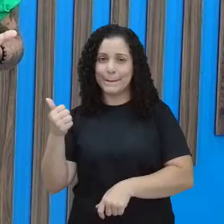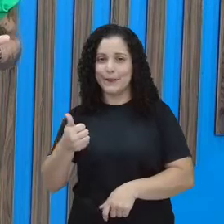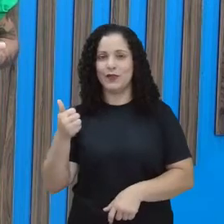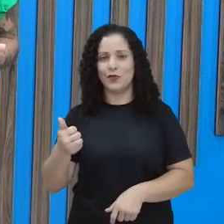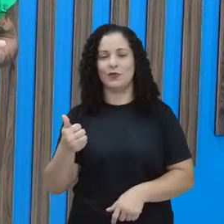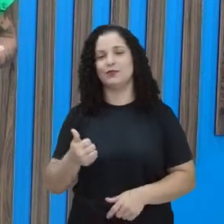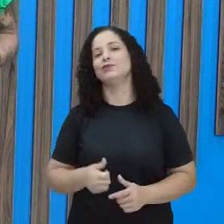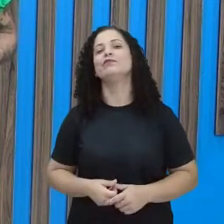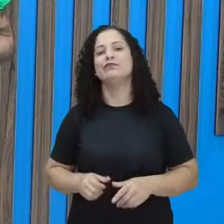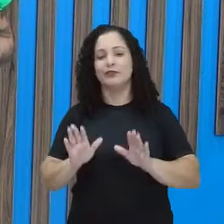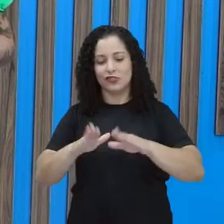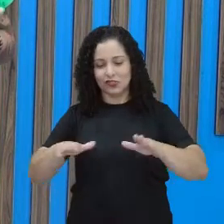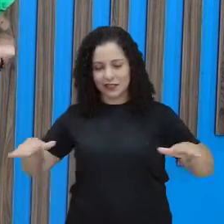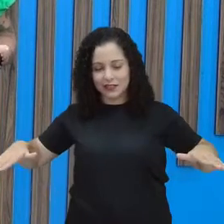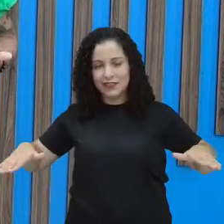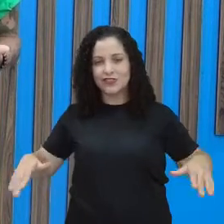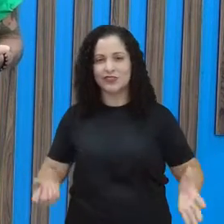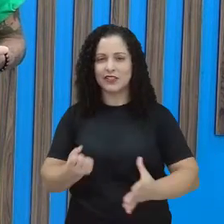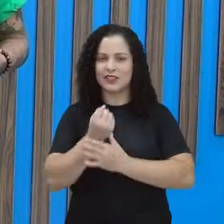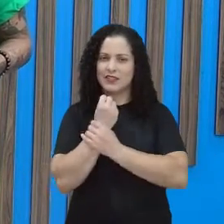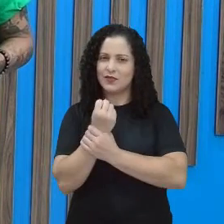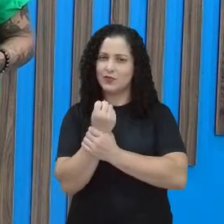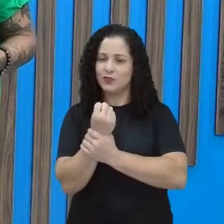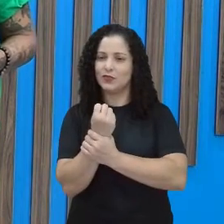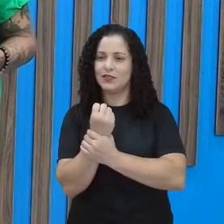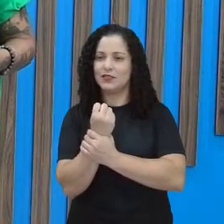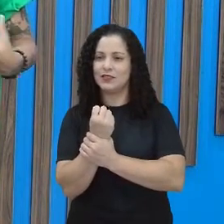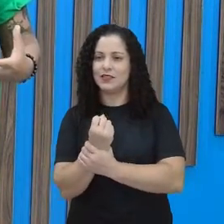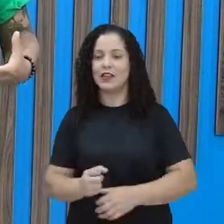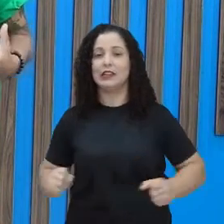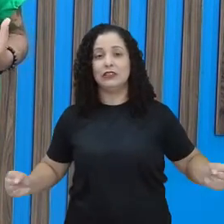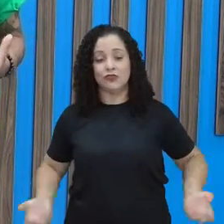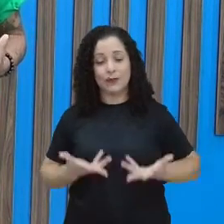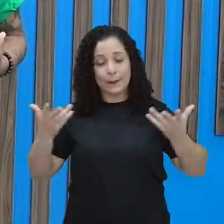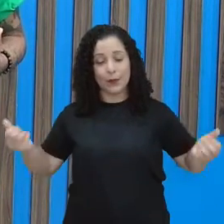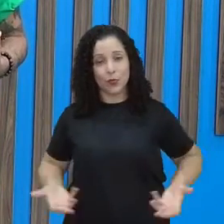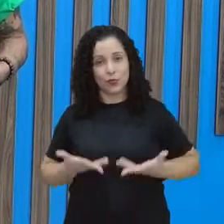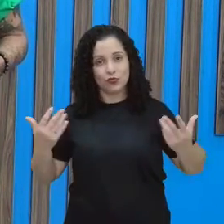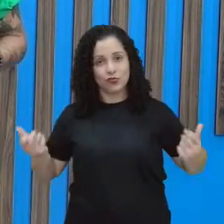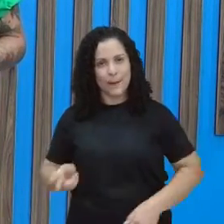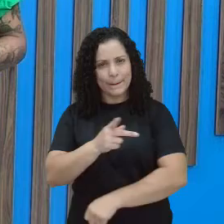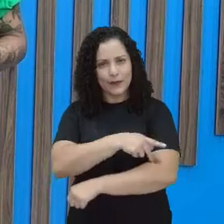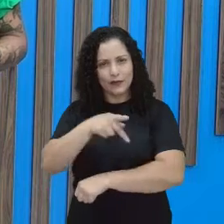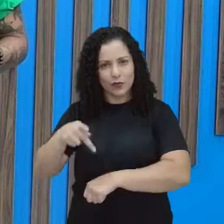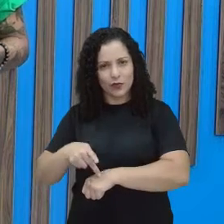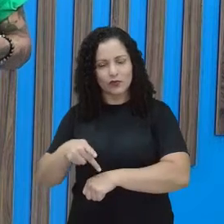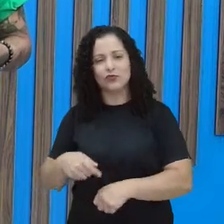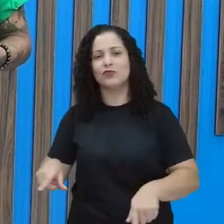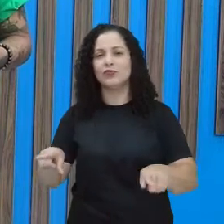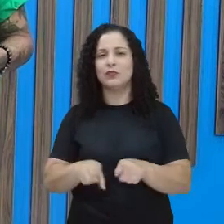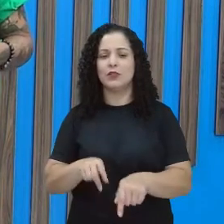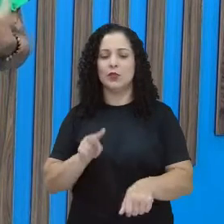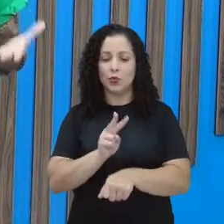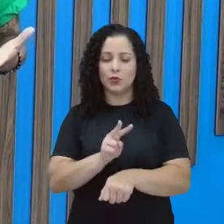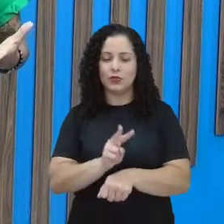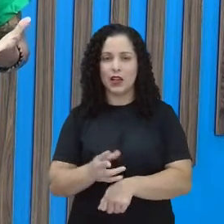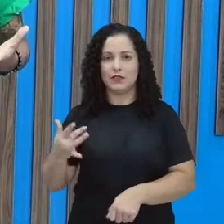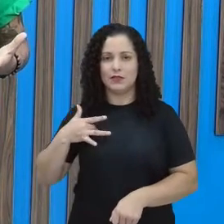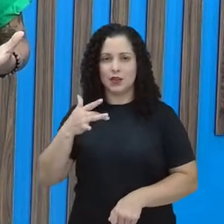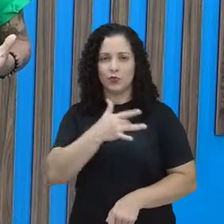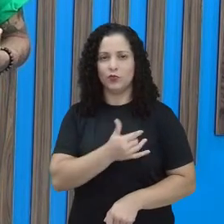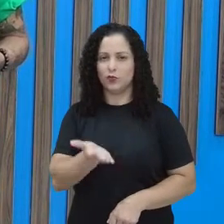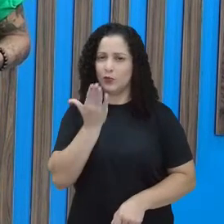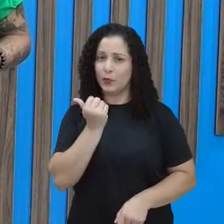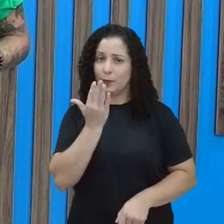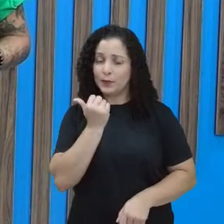nossas crianças, com ambientes seguros, estímulos pedagógicos, cuidados de saúde, de